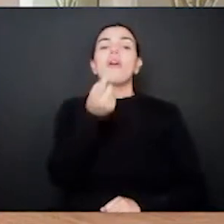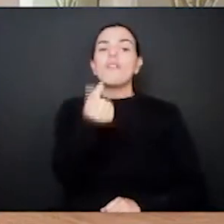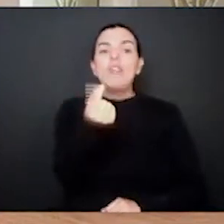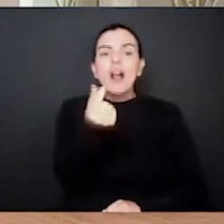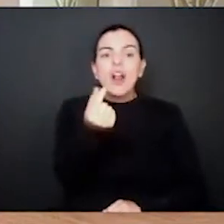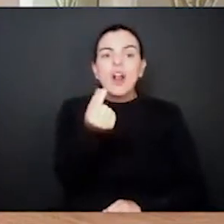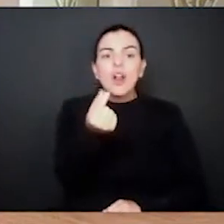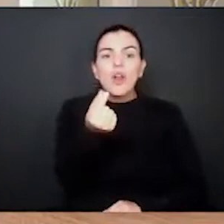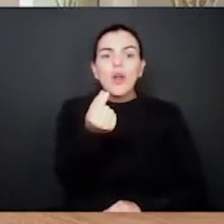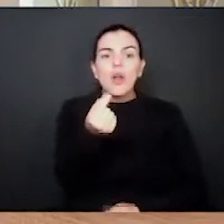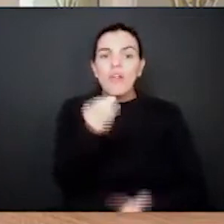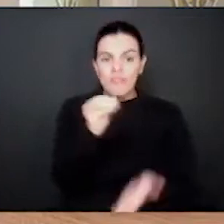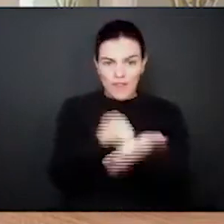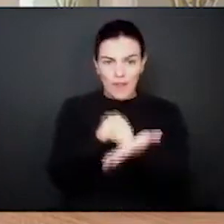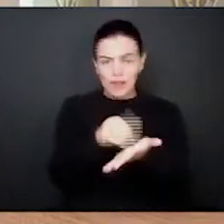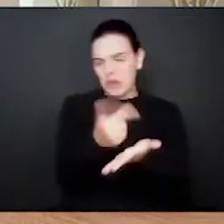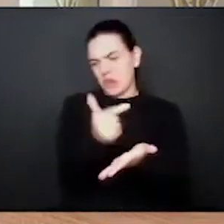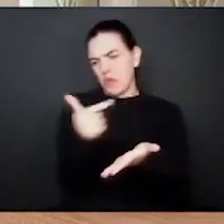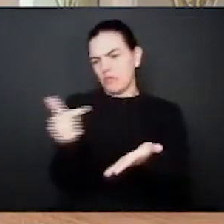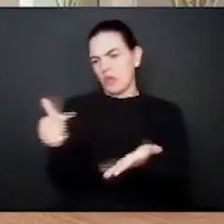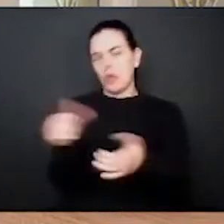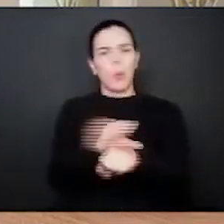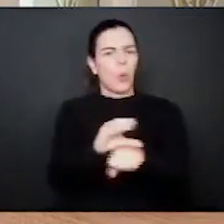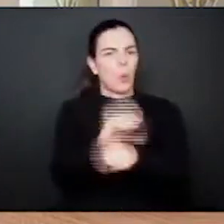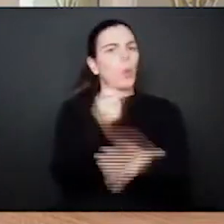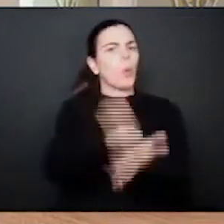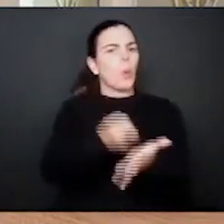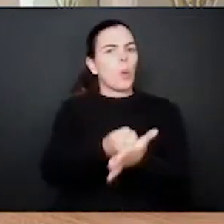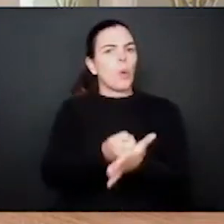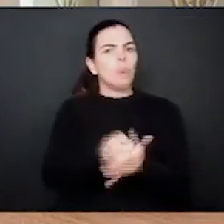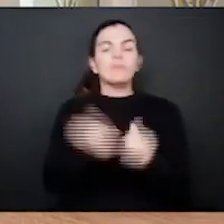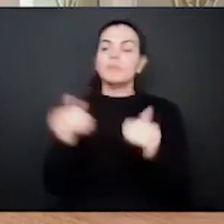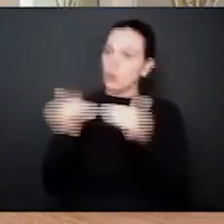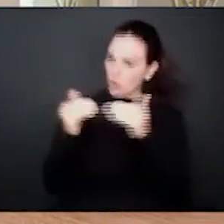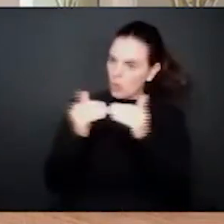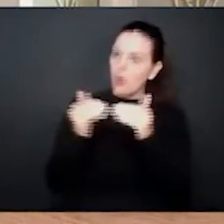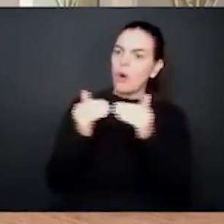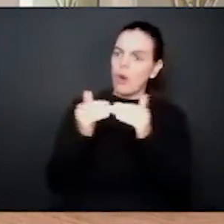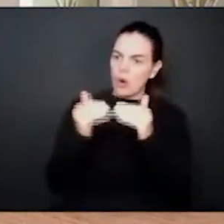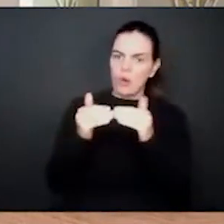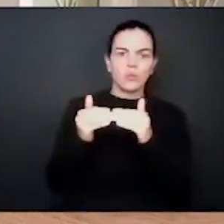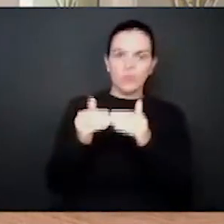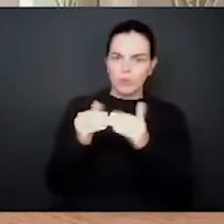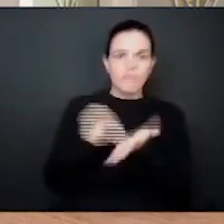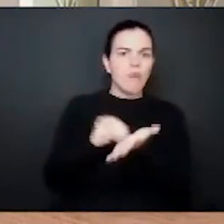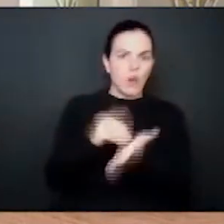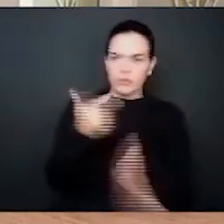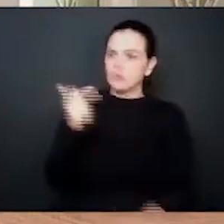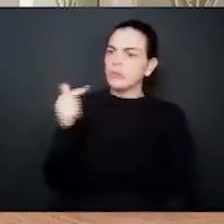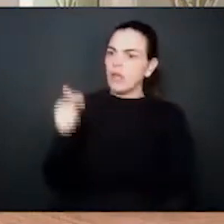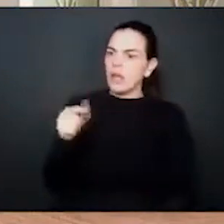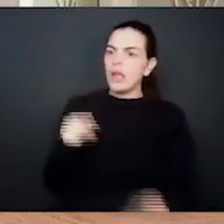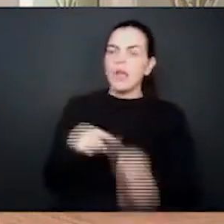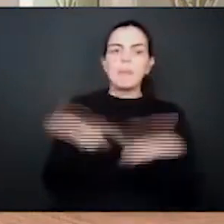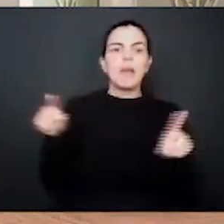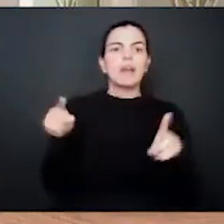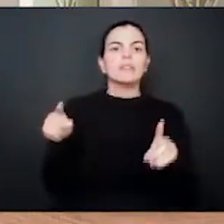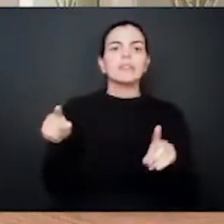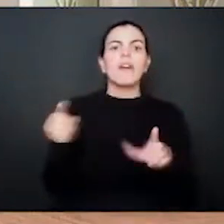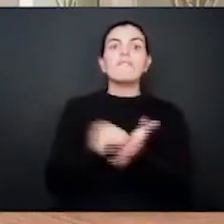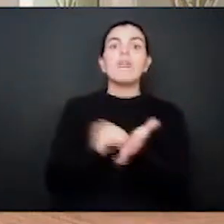que não falta verba. O que falta é distribuir melhor a verba. Por que que o governo federal cuida do ensino